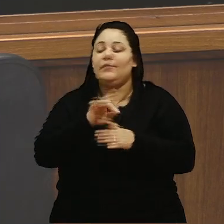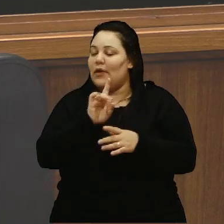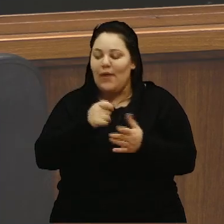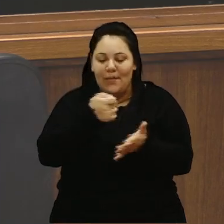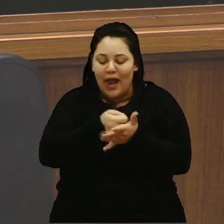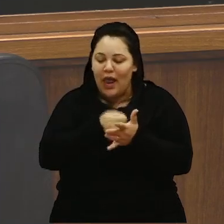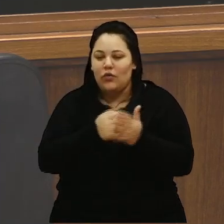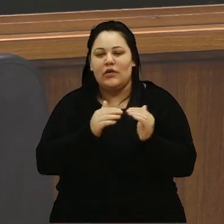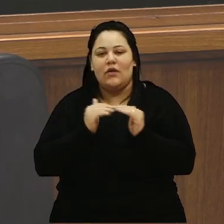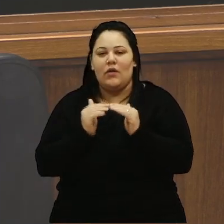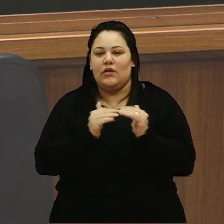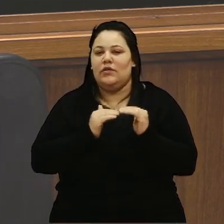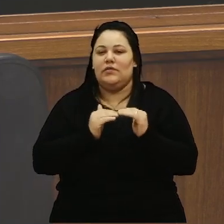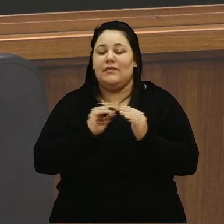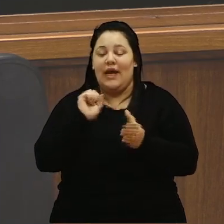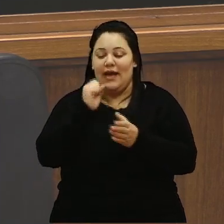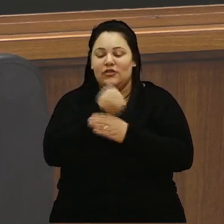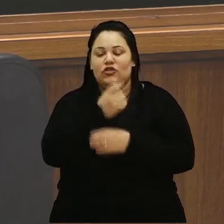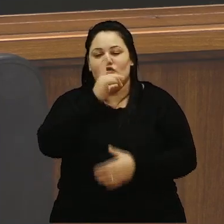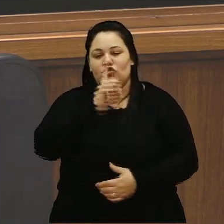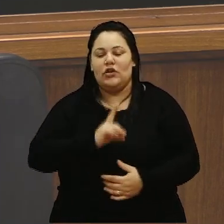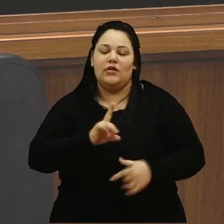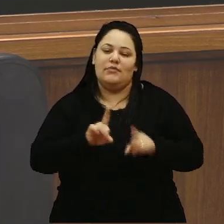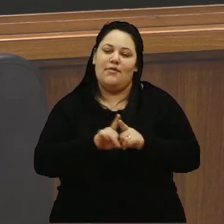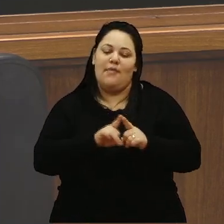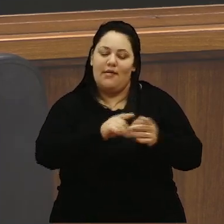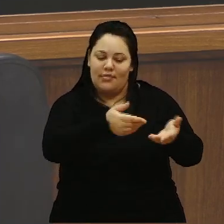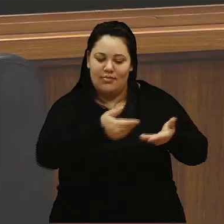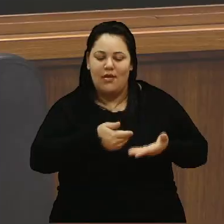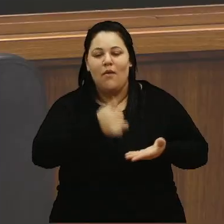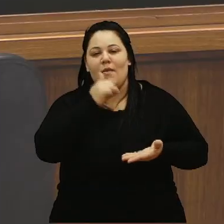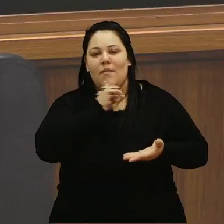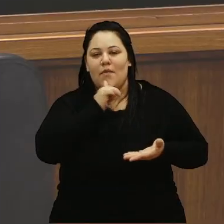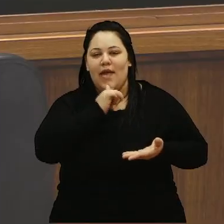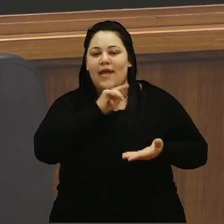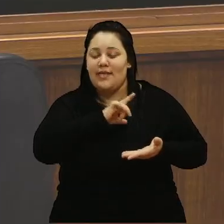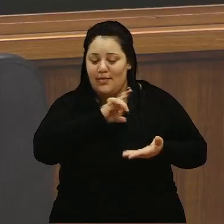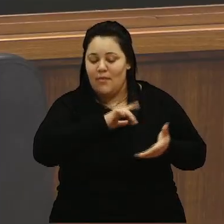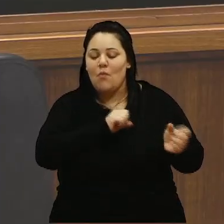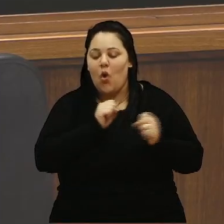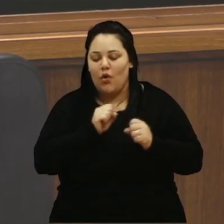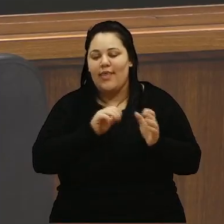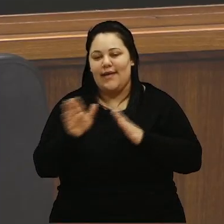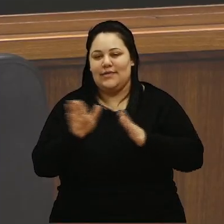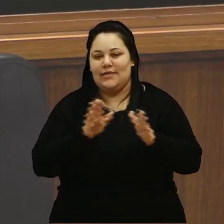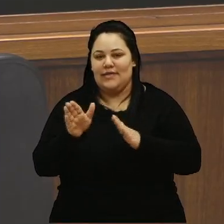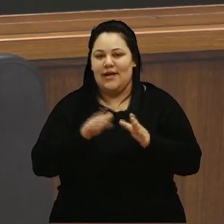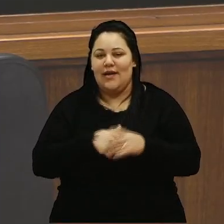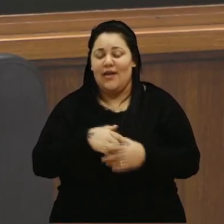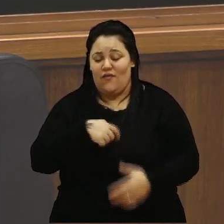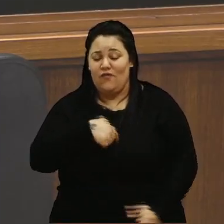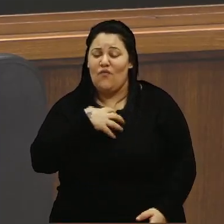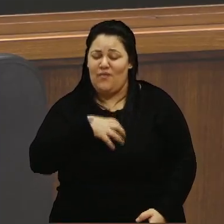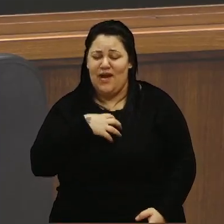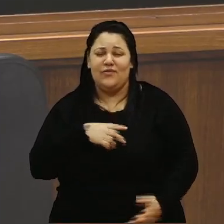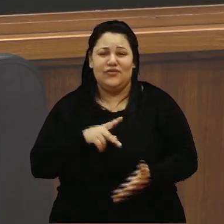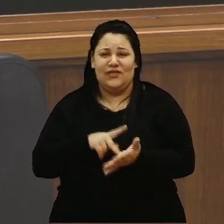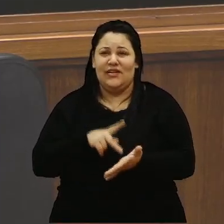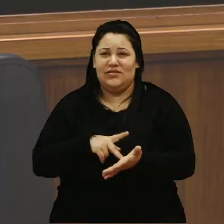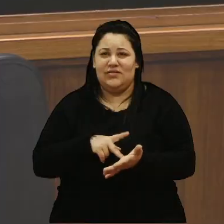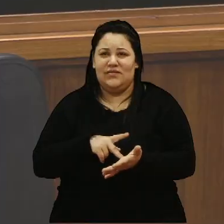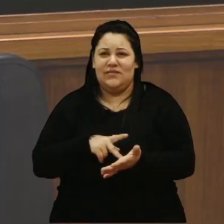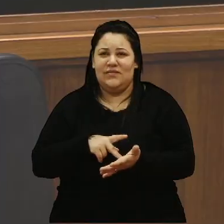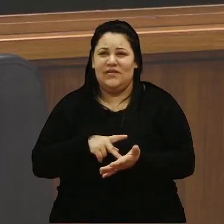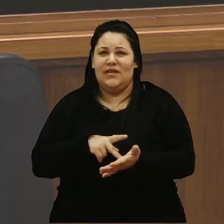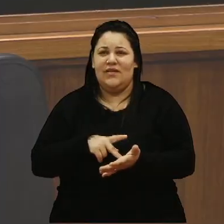igualdade, pela garantia que os nossos direitos sejam acessados. Então é muito indignante ter que vir